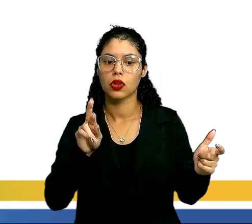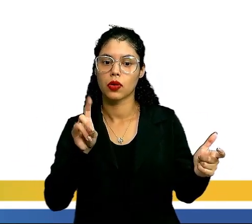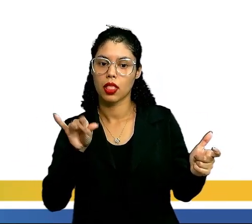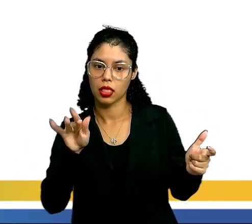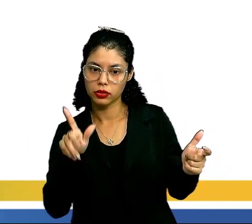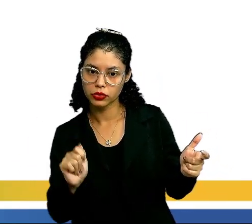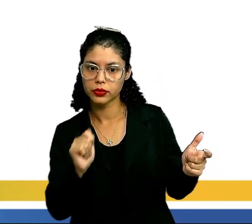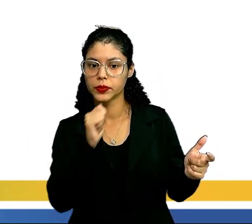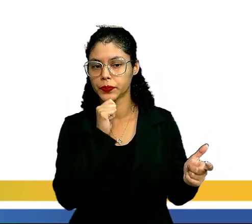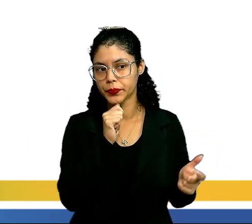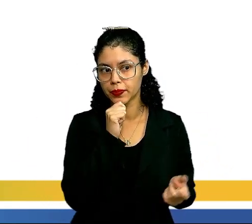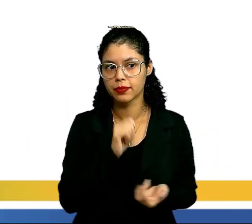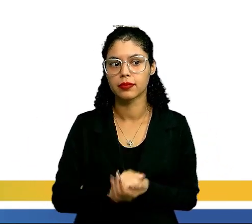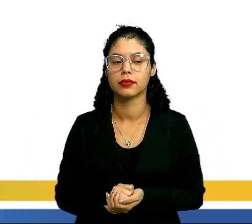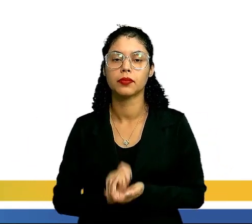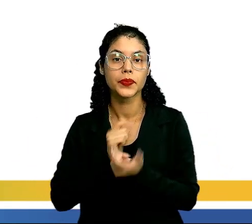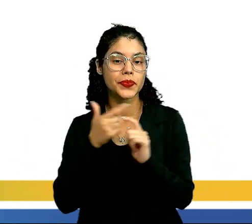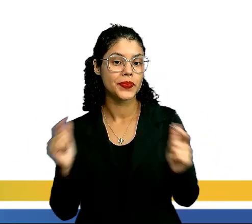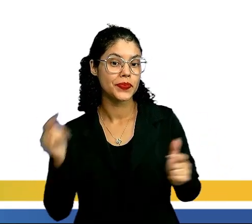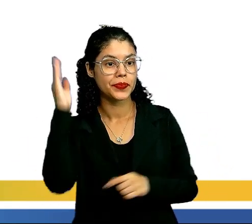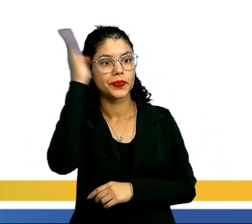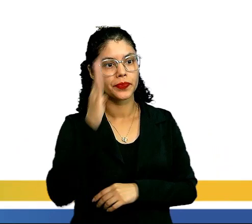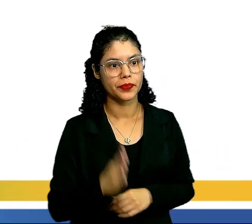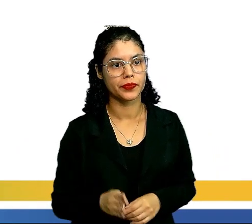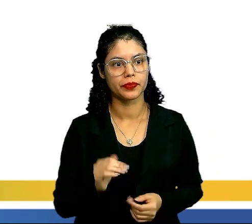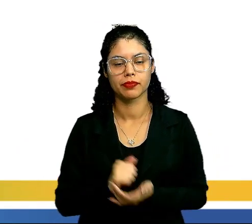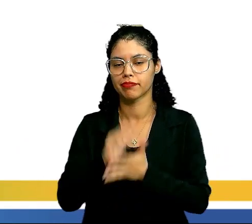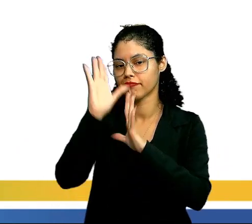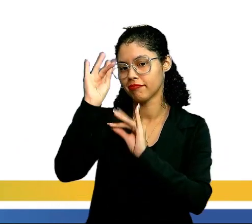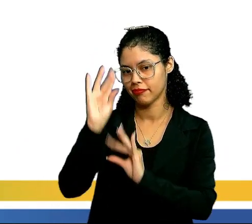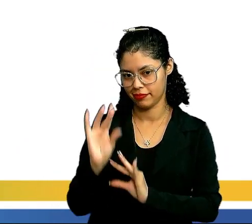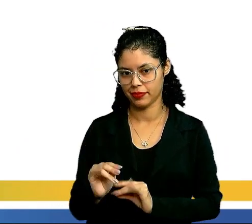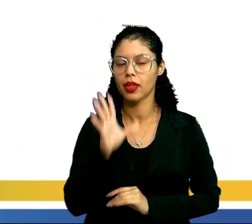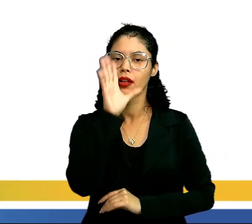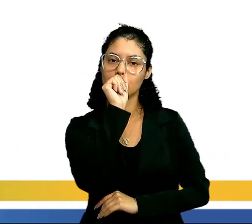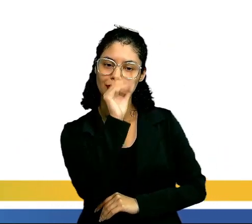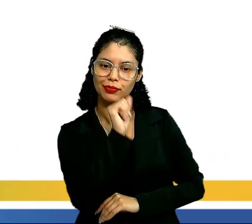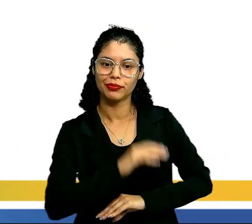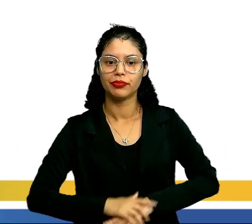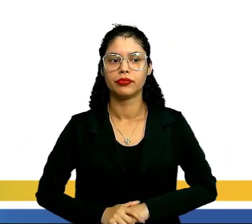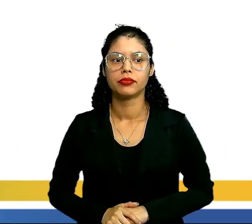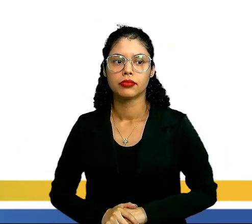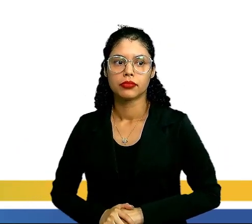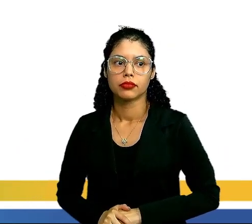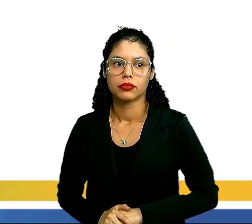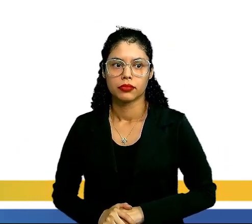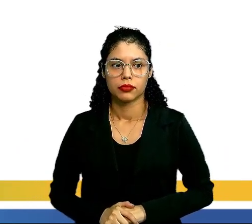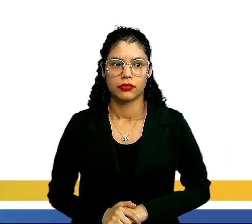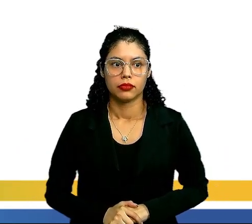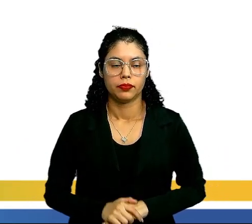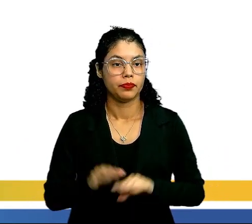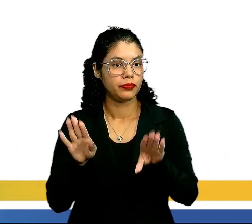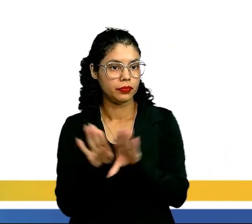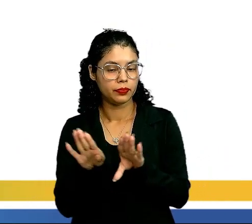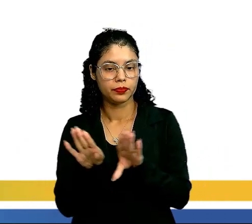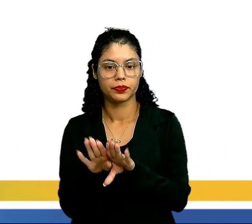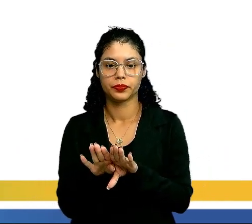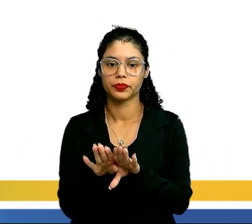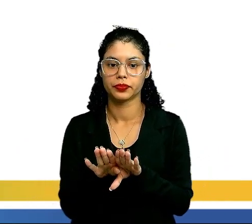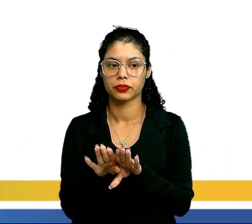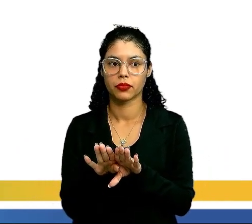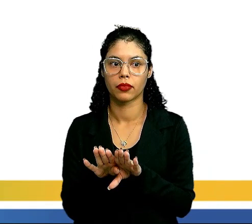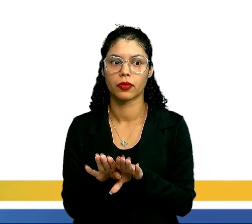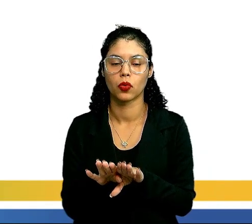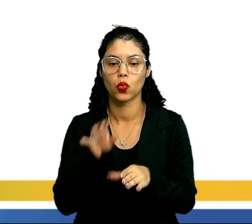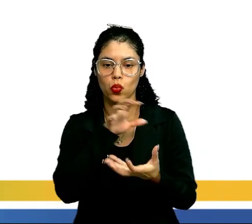e comparar com o tamanho do Brasil, que aparece destacado aqui em laranja. É só a gente pegar também o